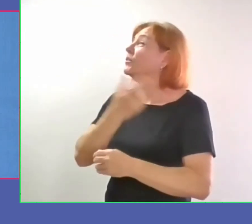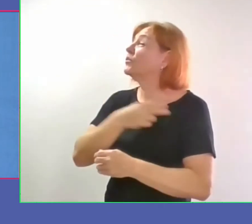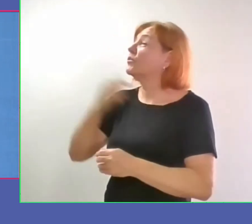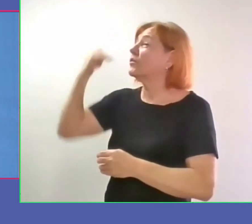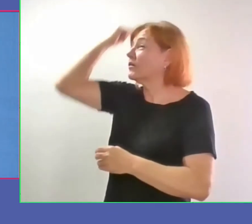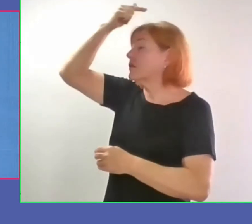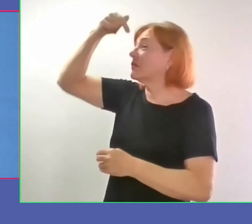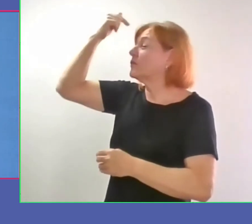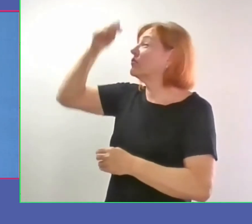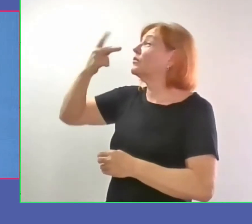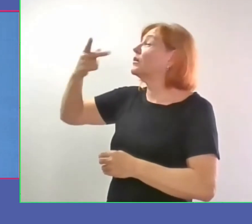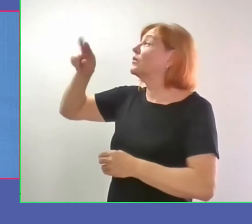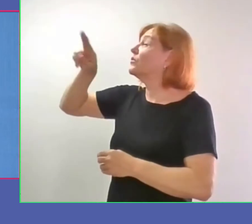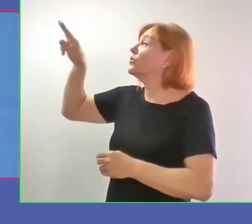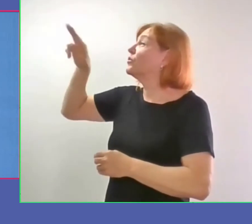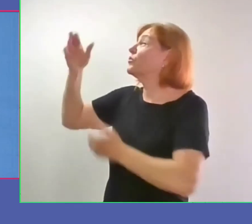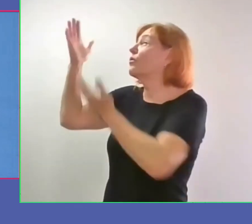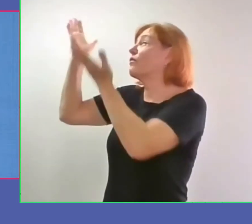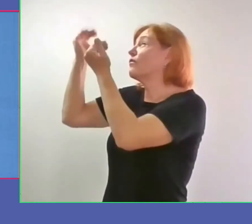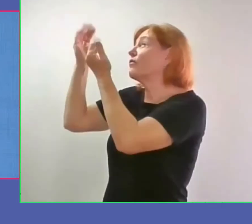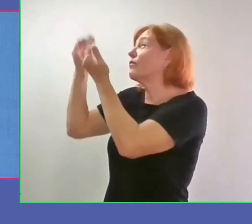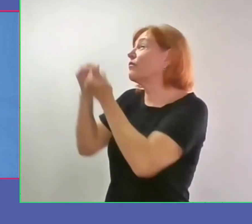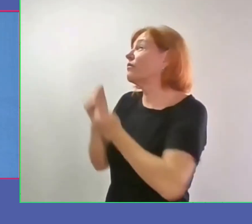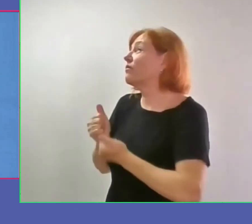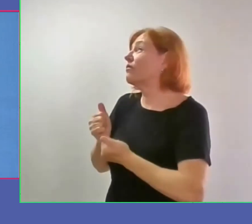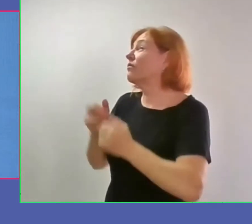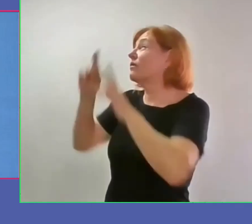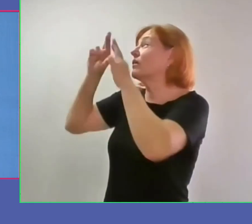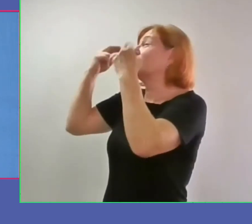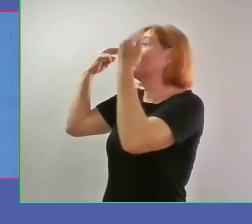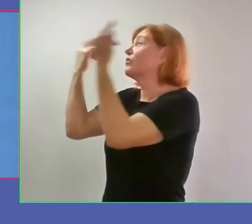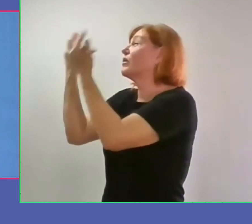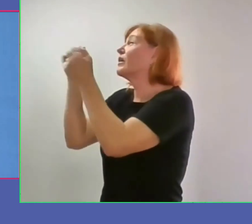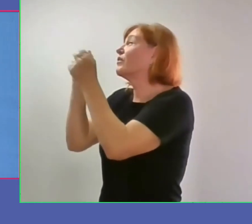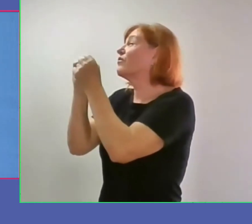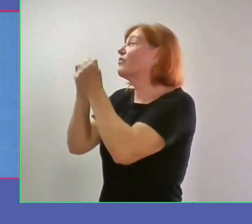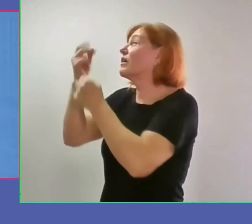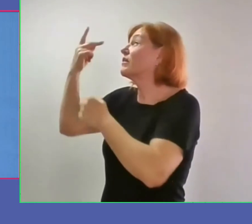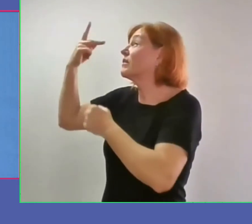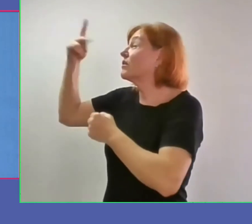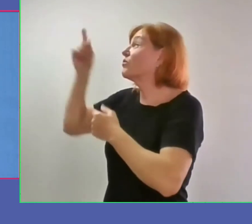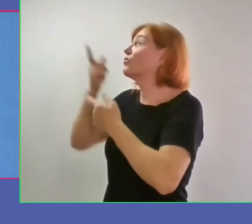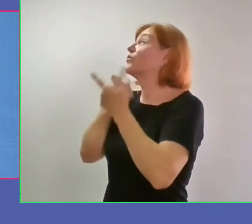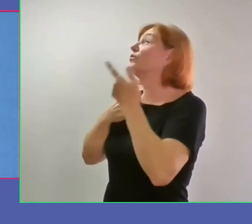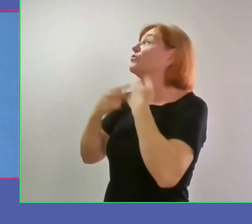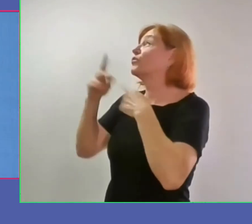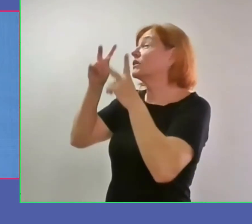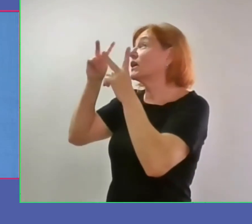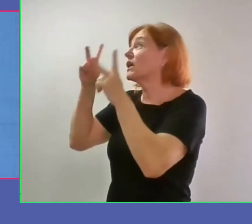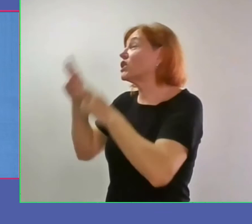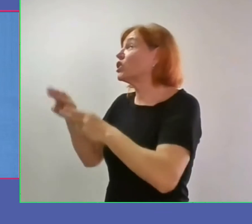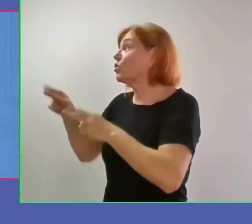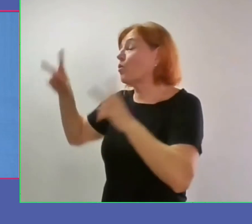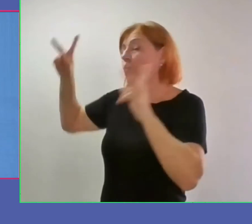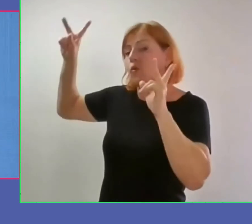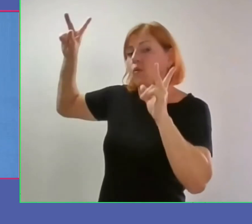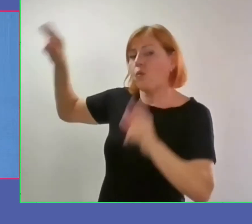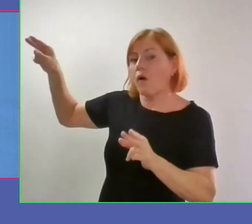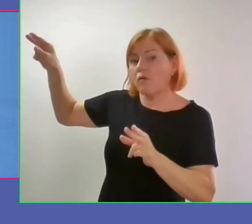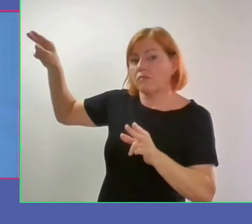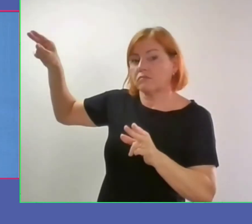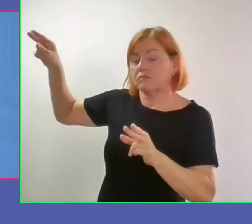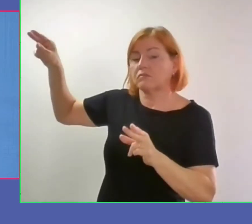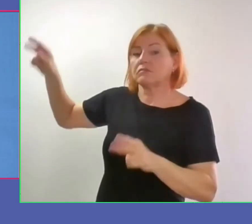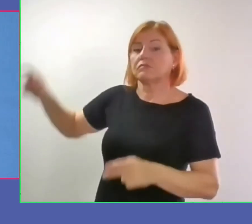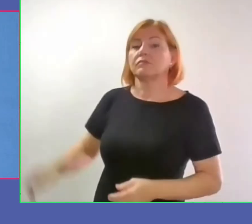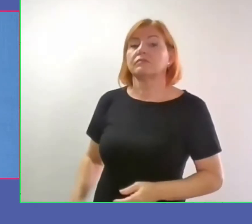nome, venha o teu reino, faça-se a tua vontade, assim na terra como no céu. Quer dizer, o